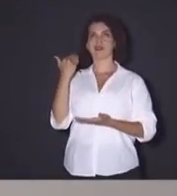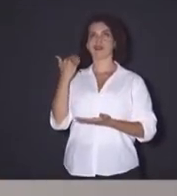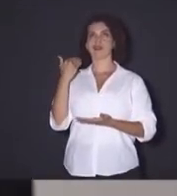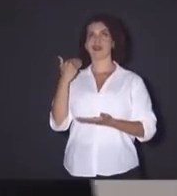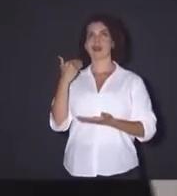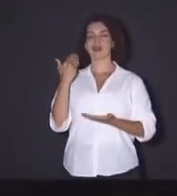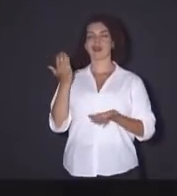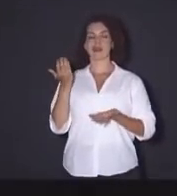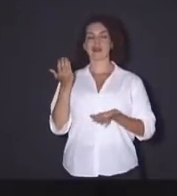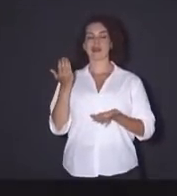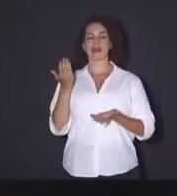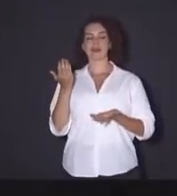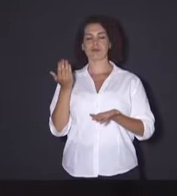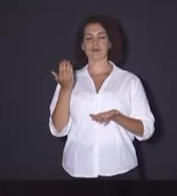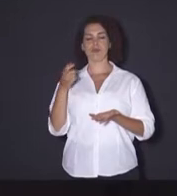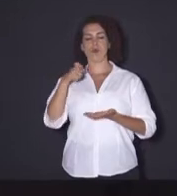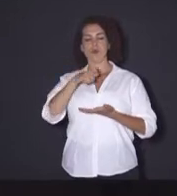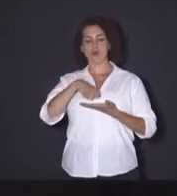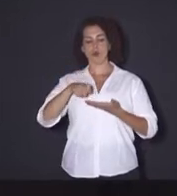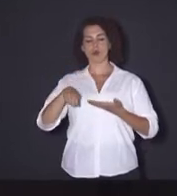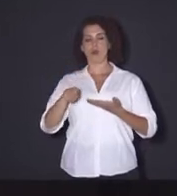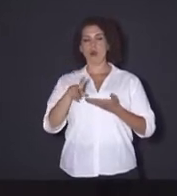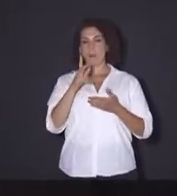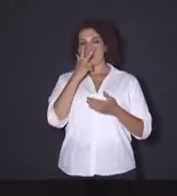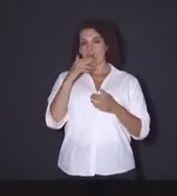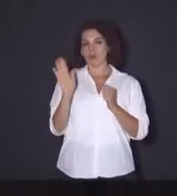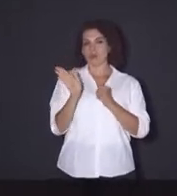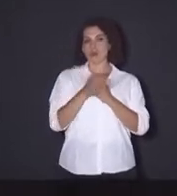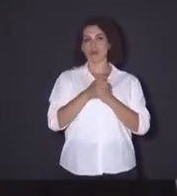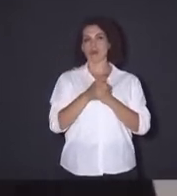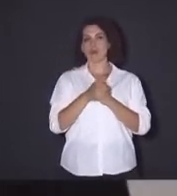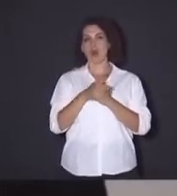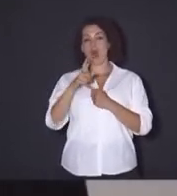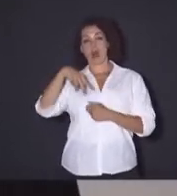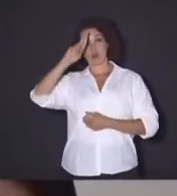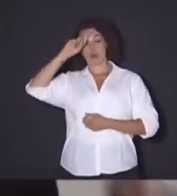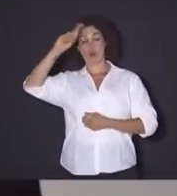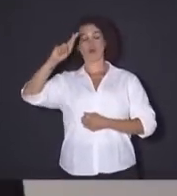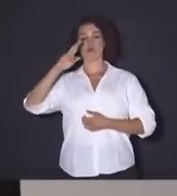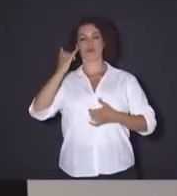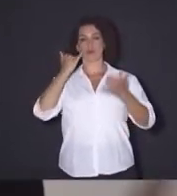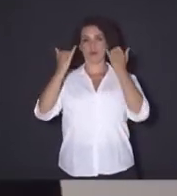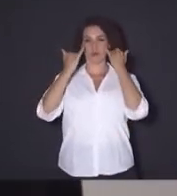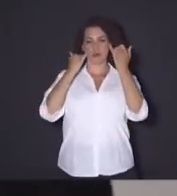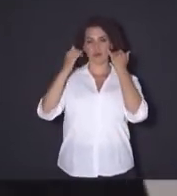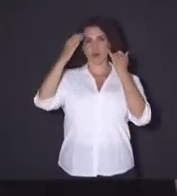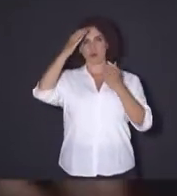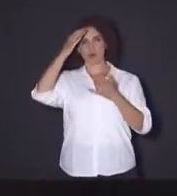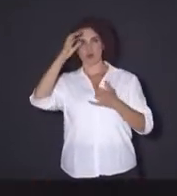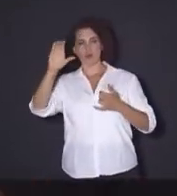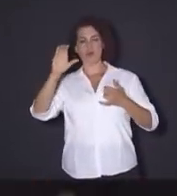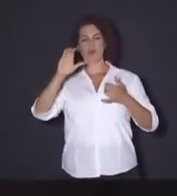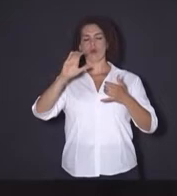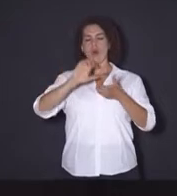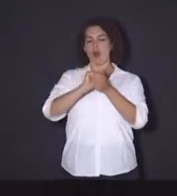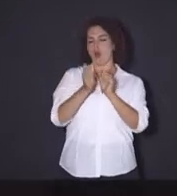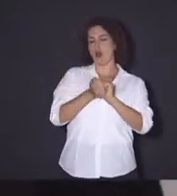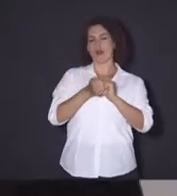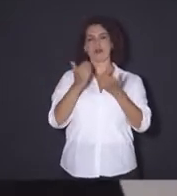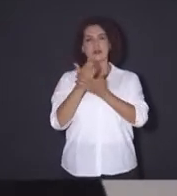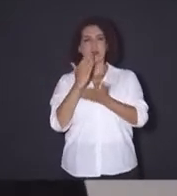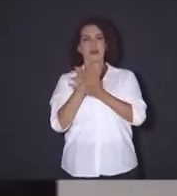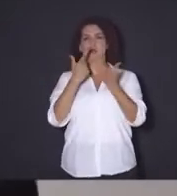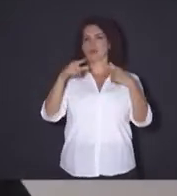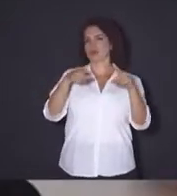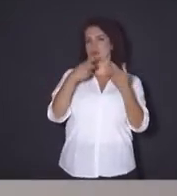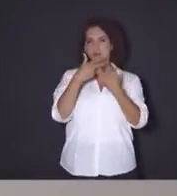a sua posição era absolutamente de proprietário da informação, da cultura, de uma obra de arte, de um livro, de uma música, enfim.